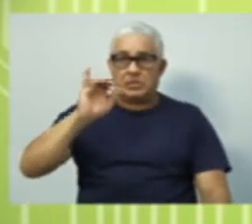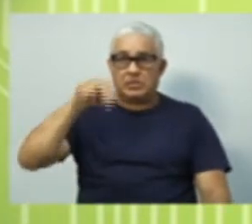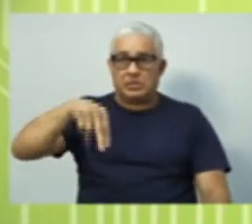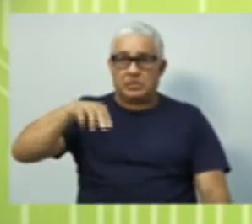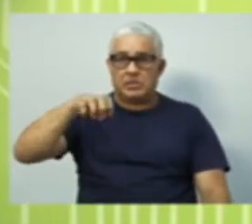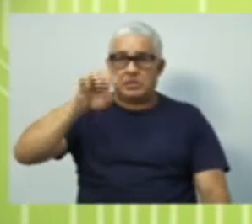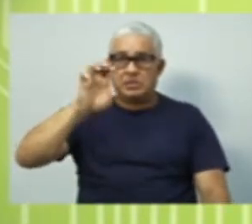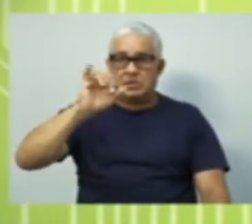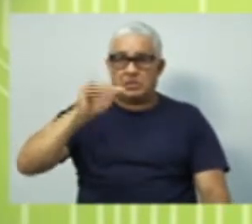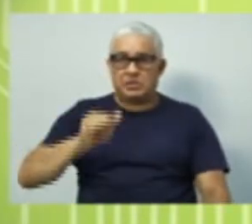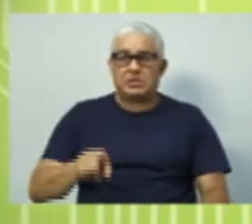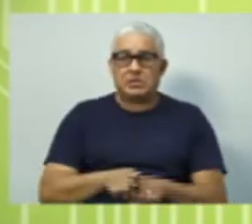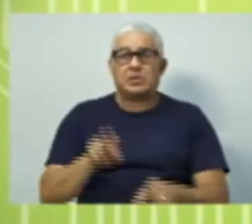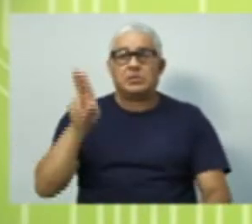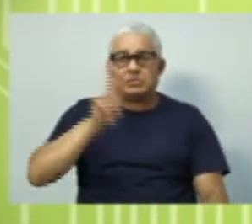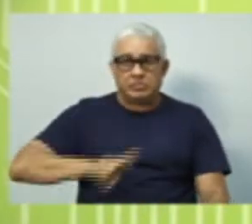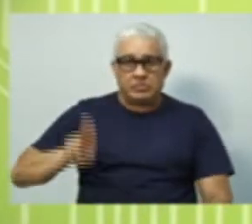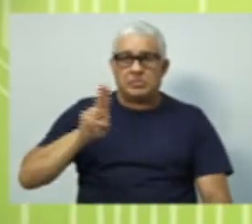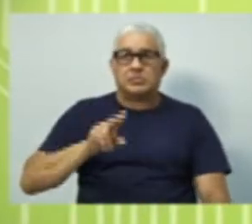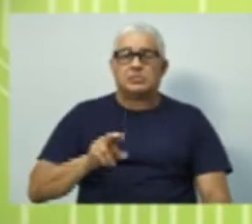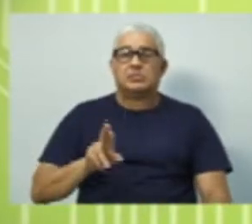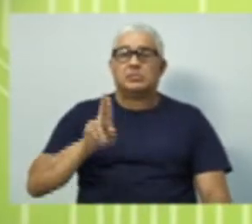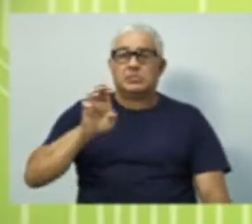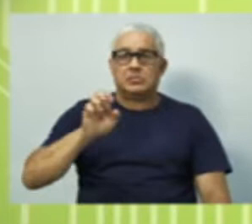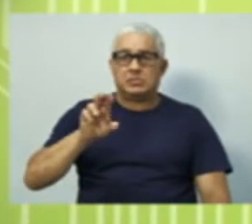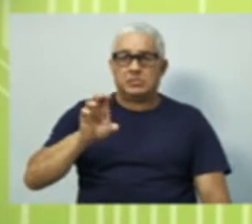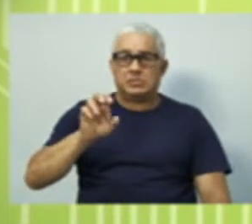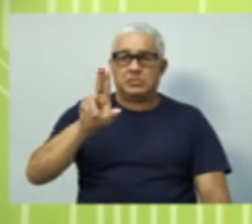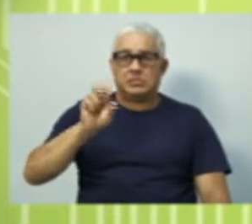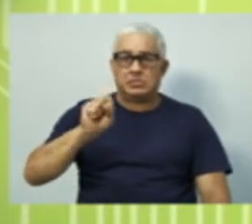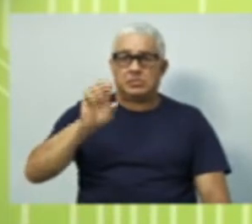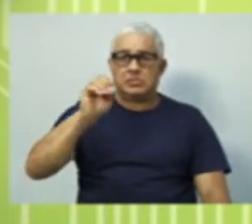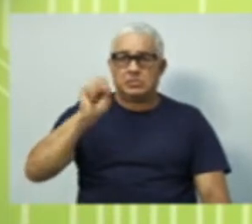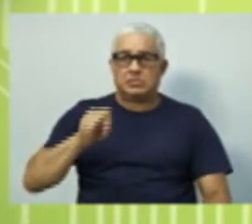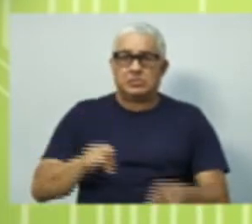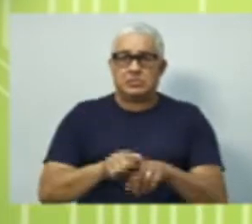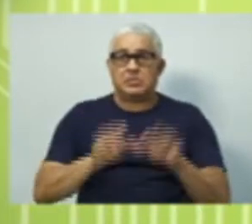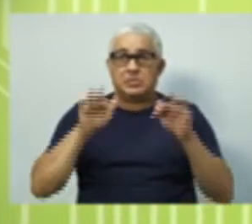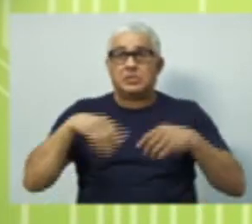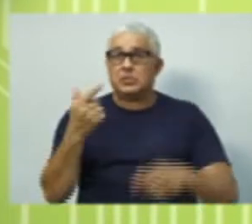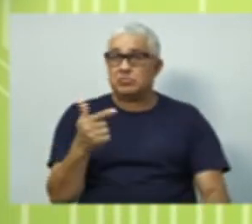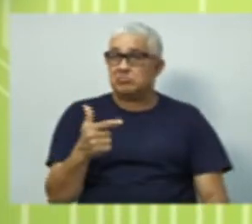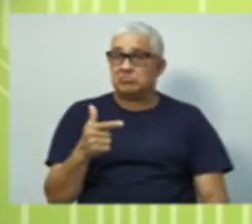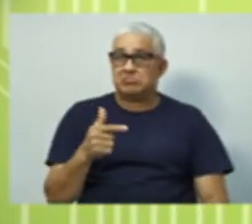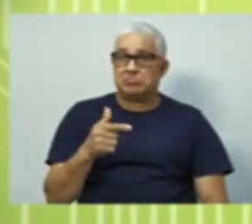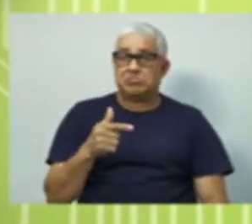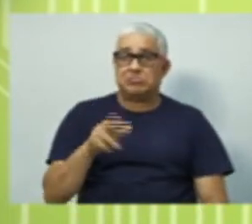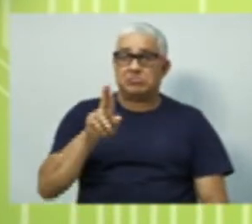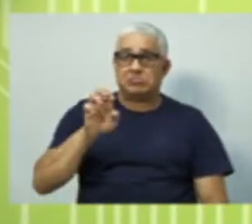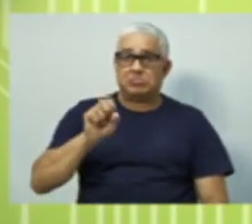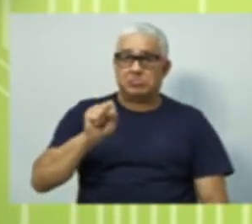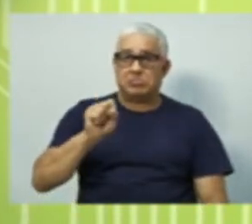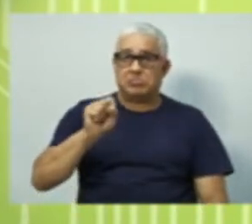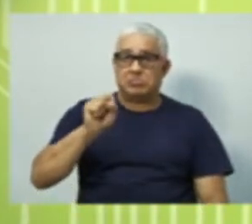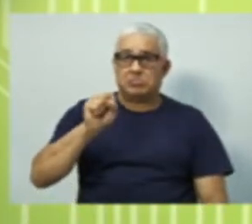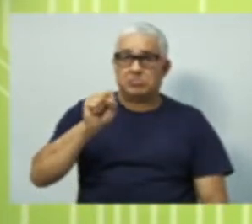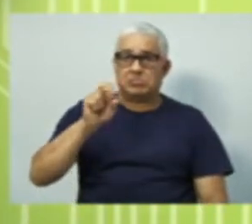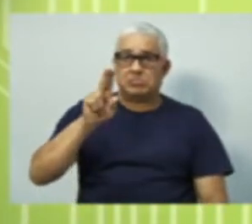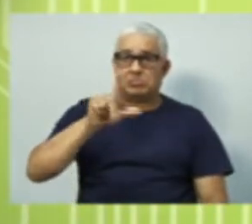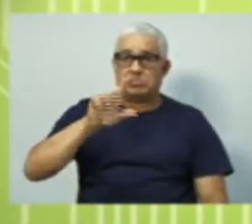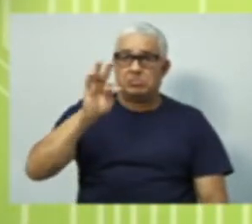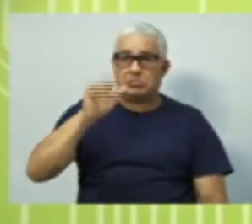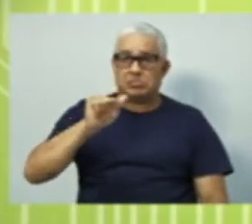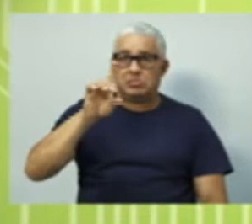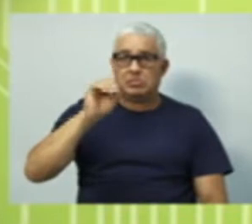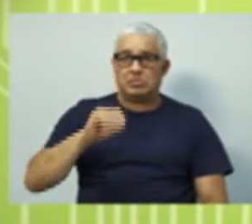é eficiente. Eu não preciso agregar algo mais para que eu alcance minhas metas, meus objetivos e o que eu planejo. E eu tenho